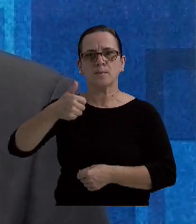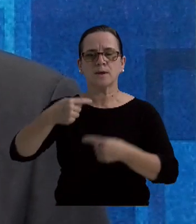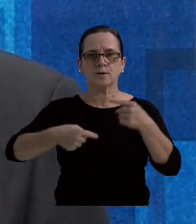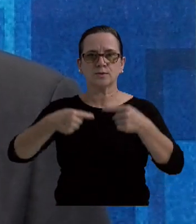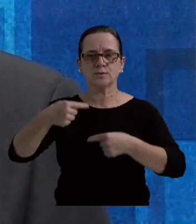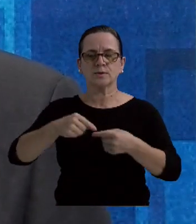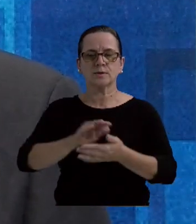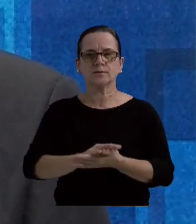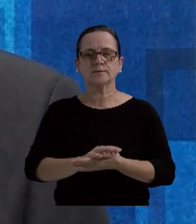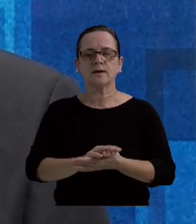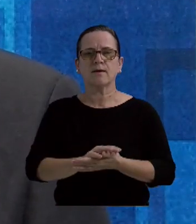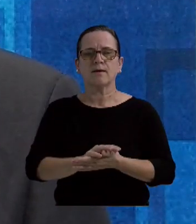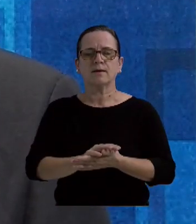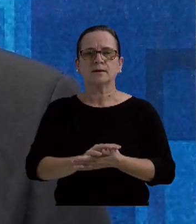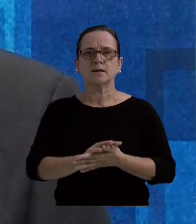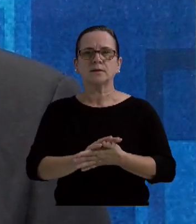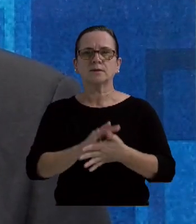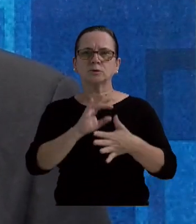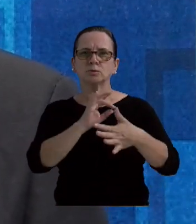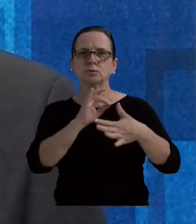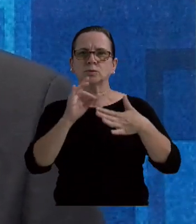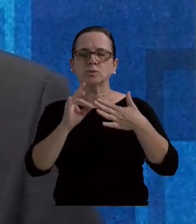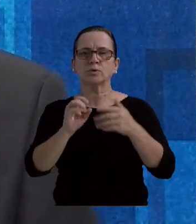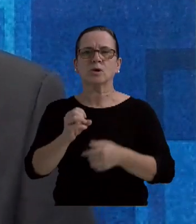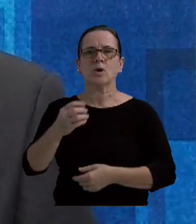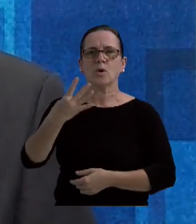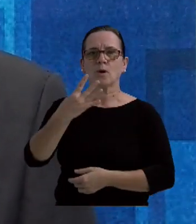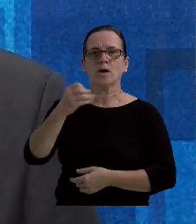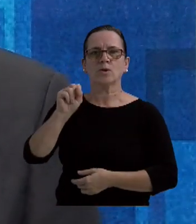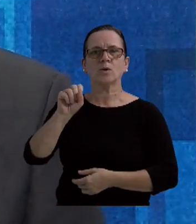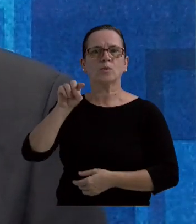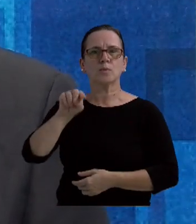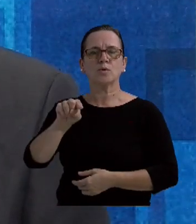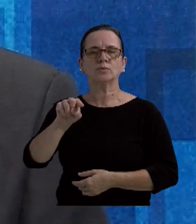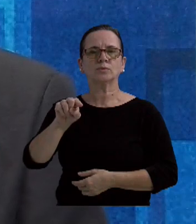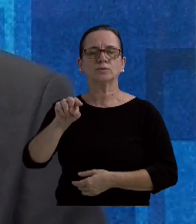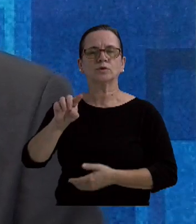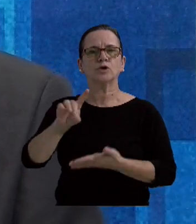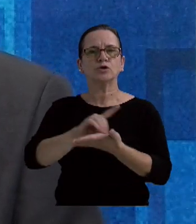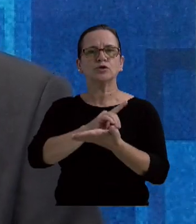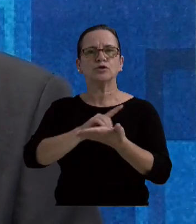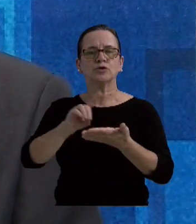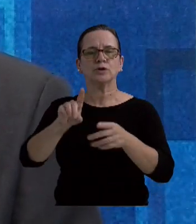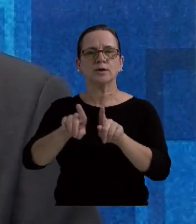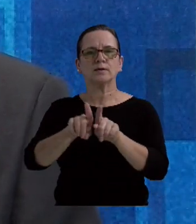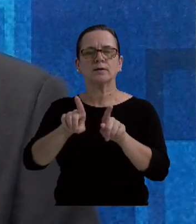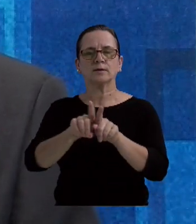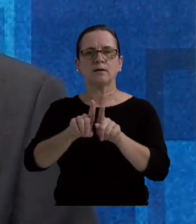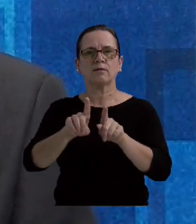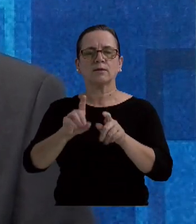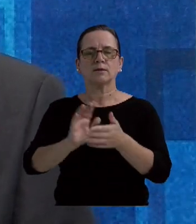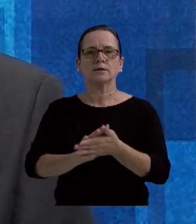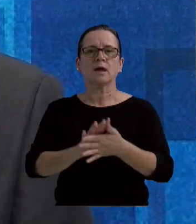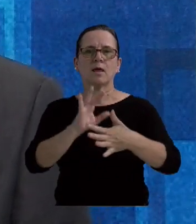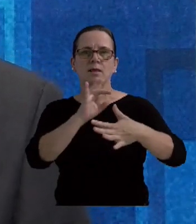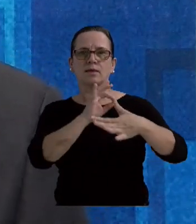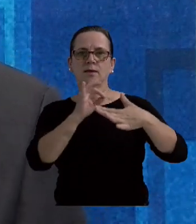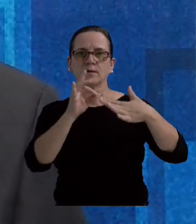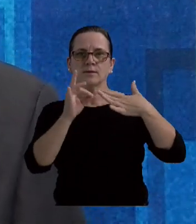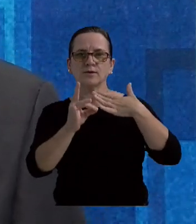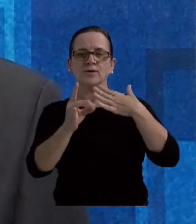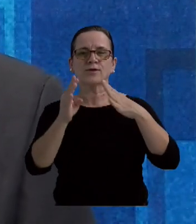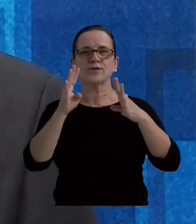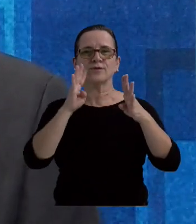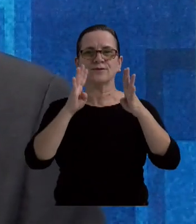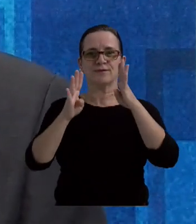se os senhores sintonizar o canal 48 P2 digital ou então a sessão das nossas redes sociais no Facebook e